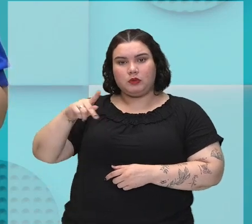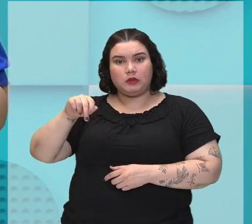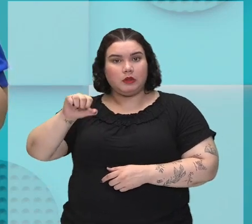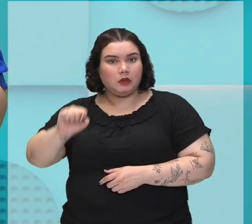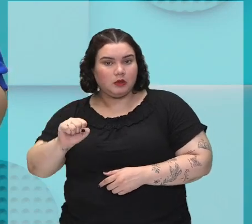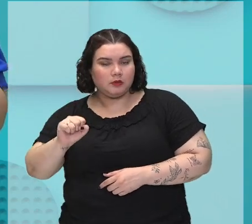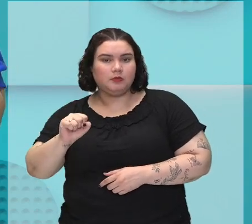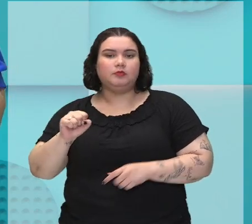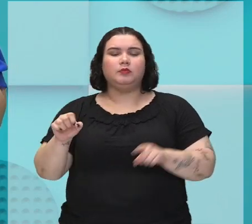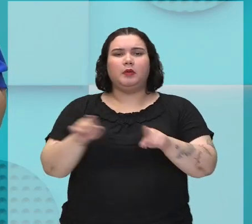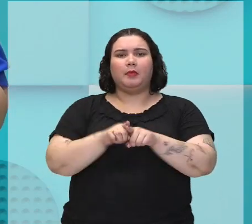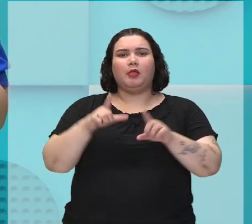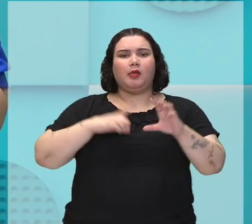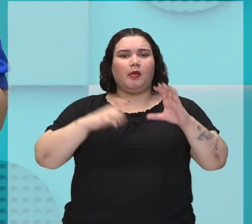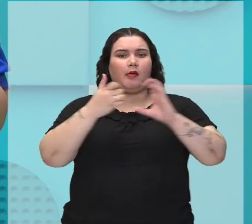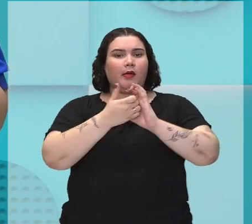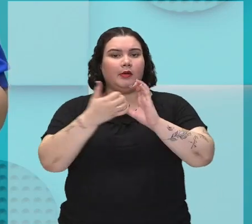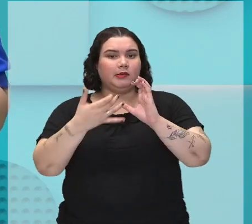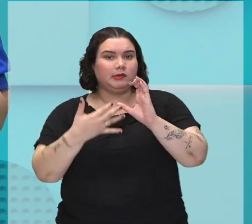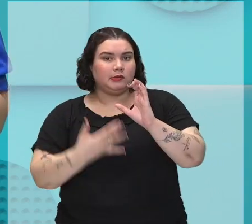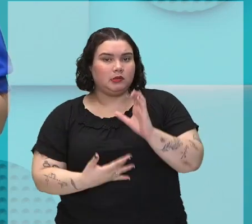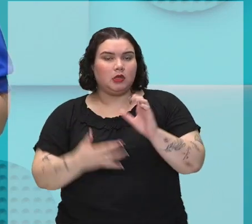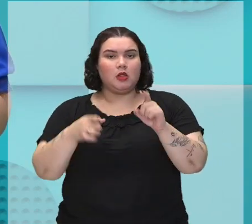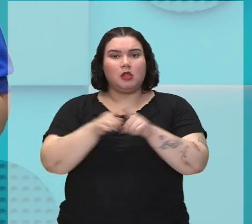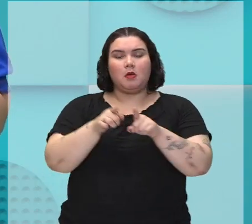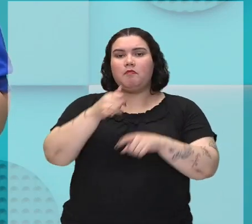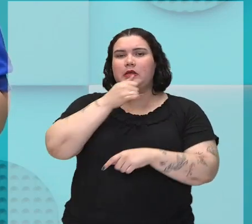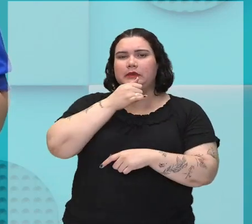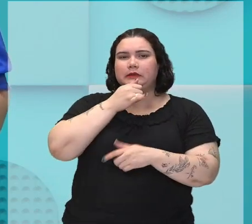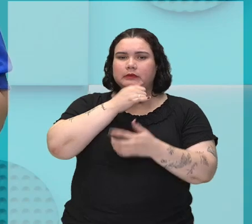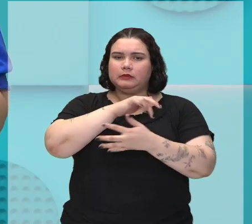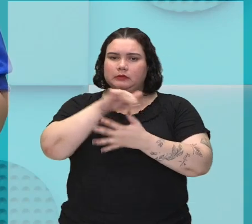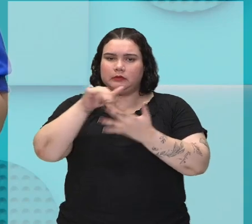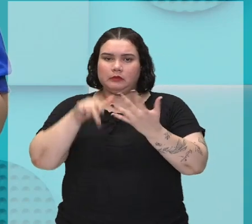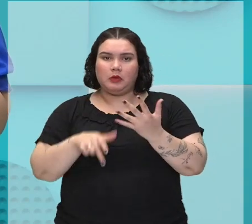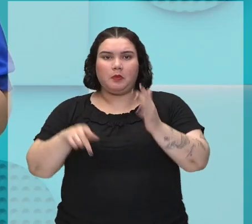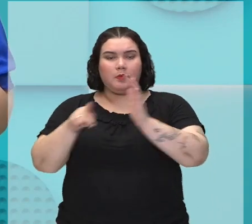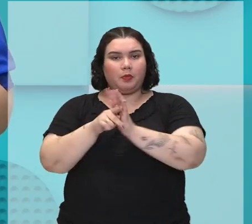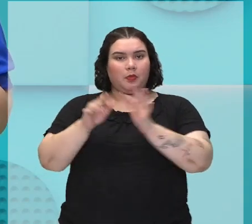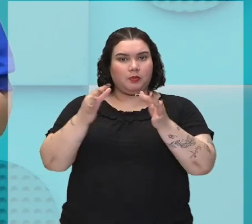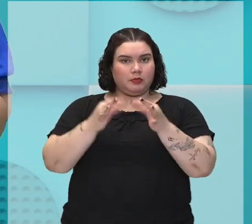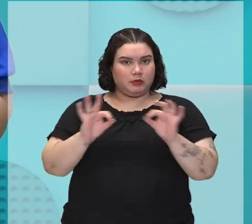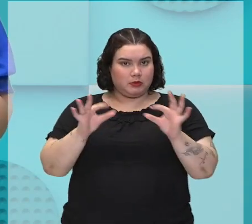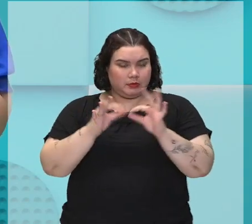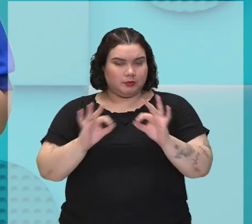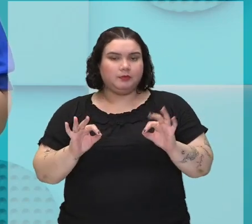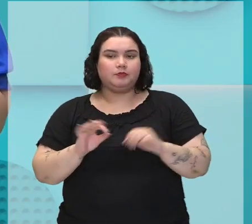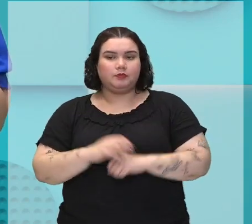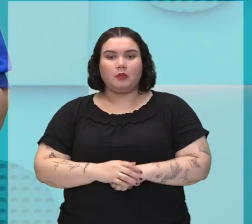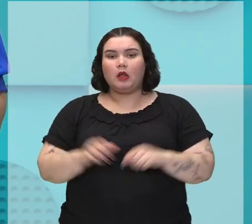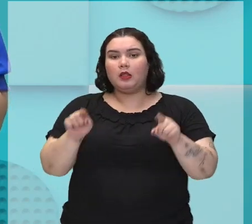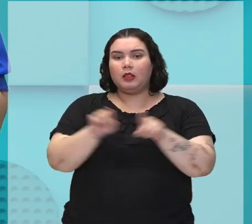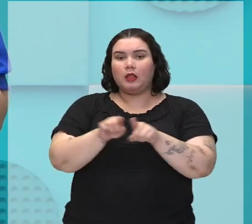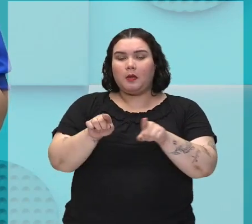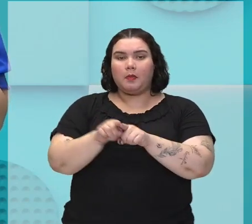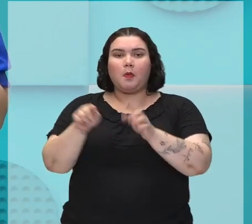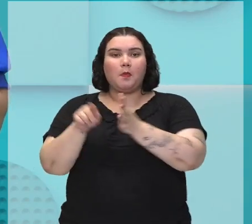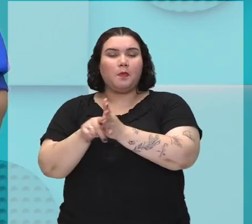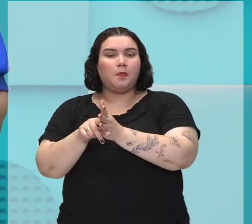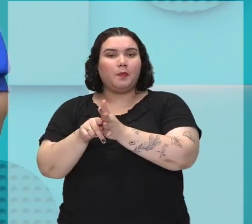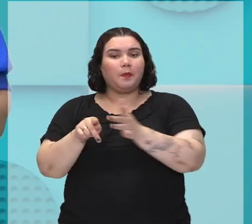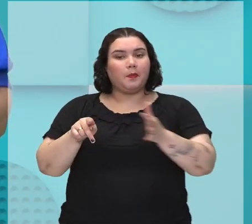vamos ver exemplos dessa particularidade da sintaxe e também o período